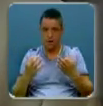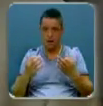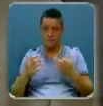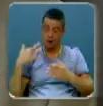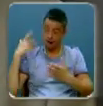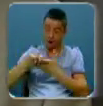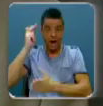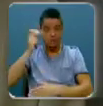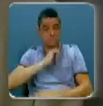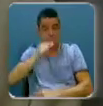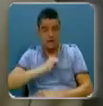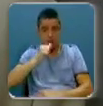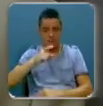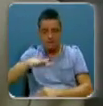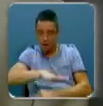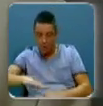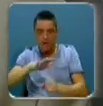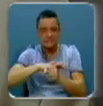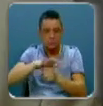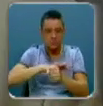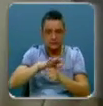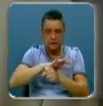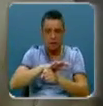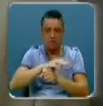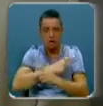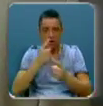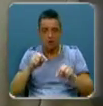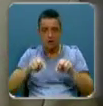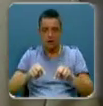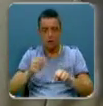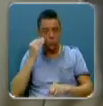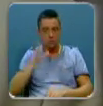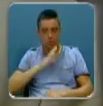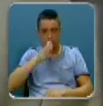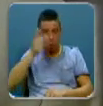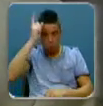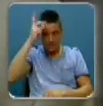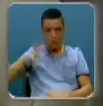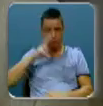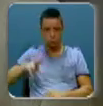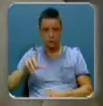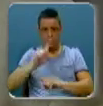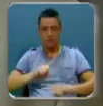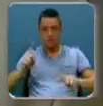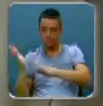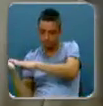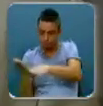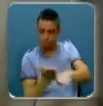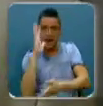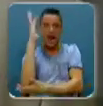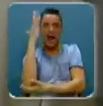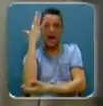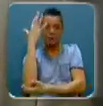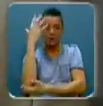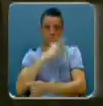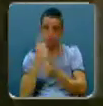anos, e houve também no terreno alguma situação deficiente. Dou-lhes apenas um exemplo, como eu costumo dizer, os bombeiros portugueses não usam uma motosserra para derrubar uma árvore